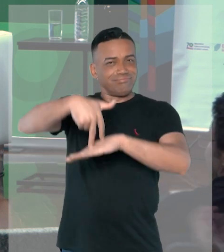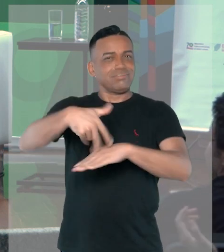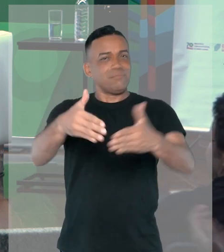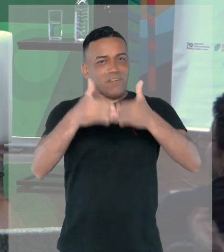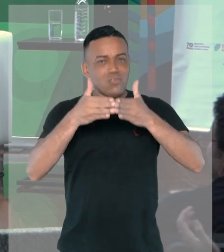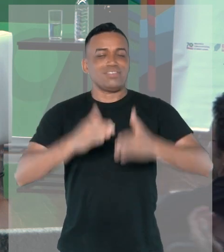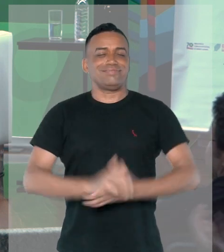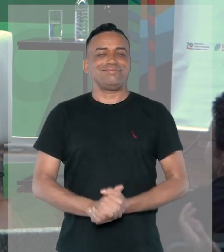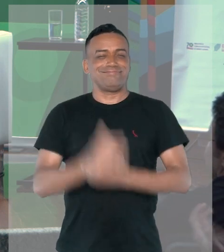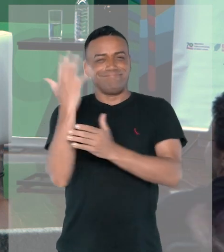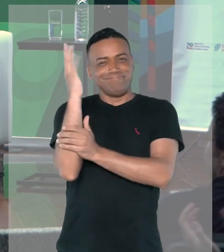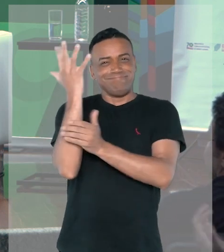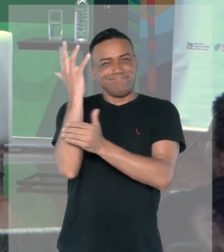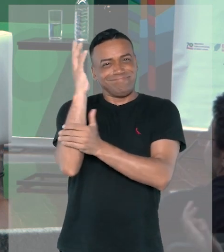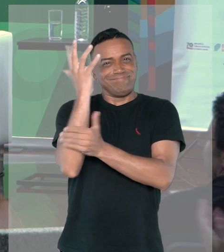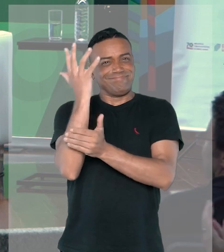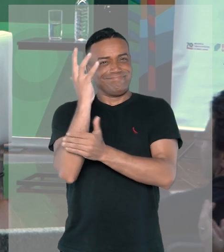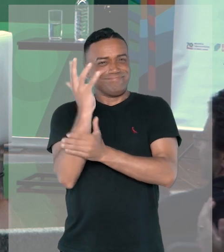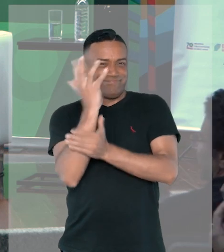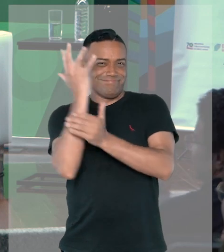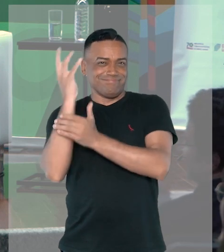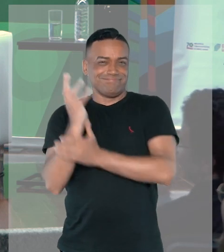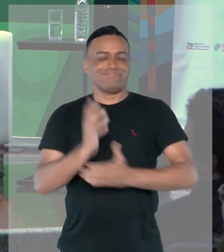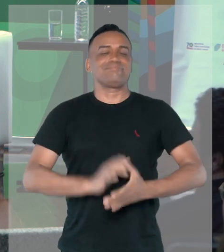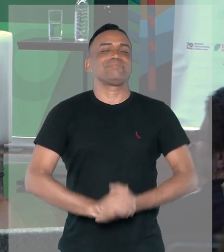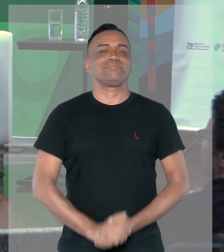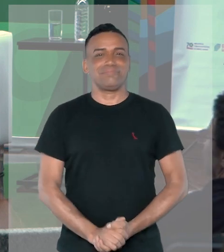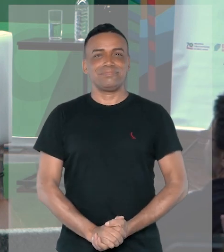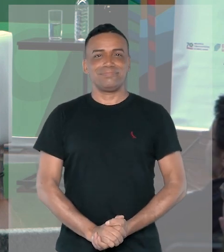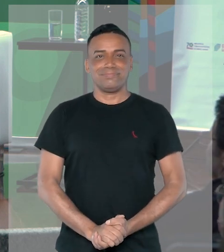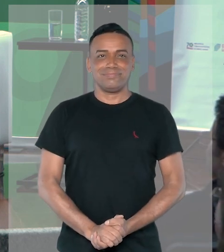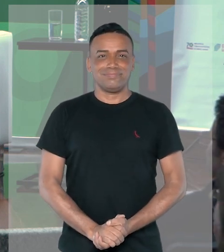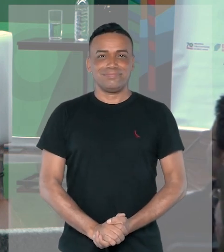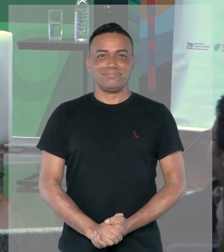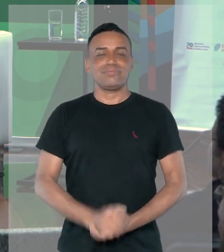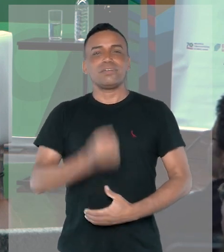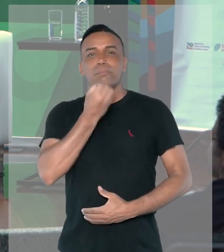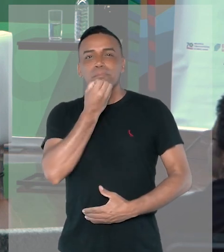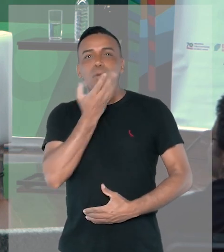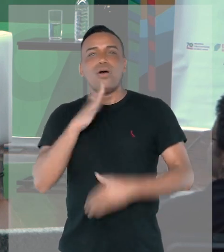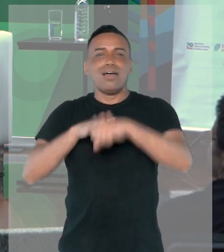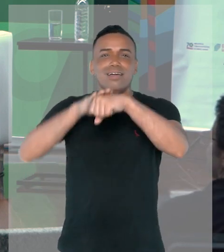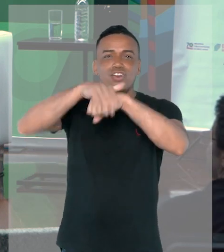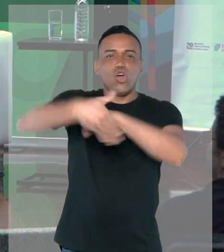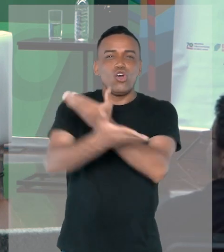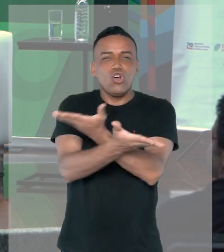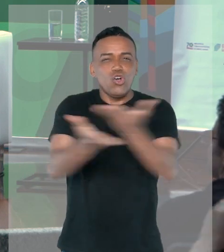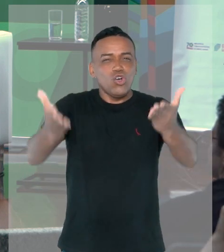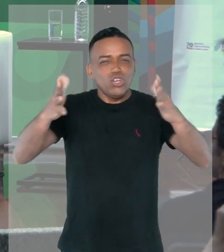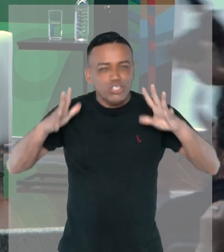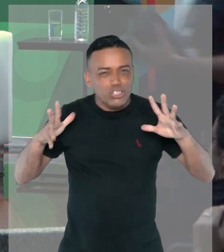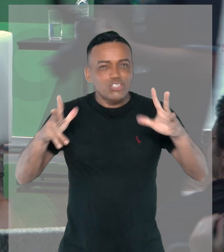O vice-presidente do TCE de Minas Gerais, Durval Ângelo, sobe ao palco e faz o seu pronunciamento no